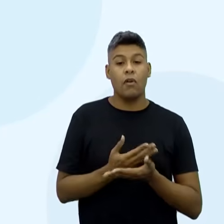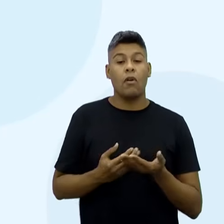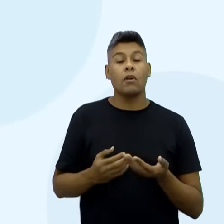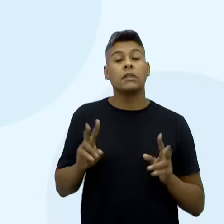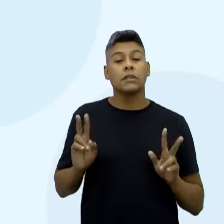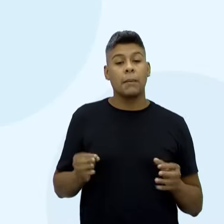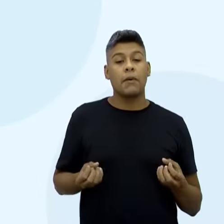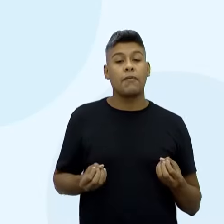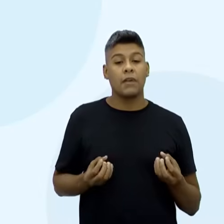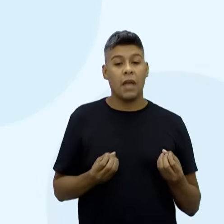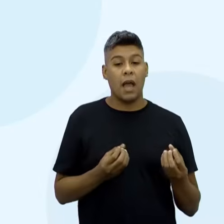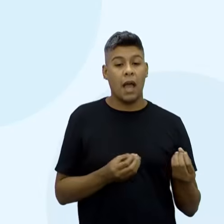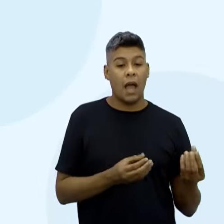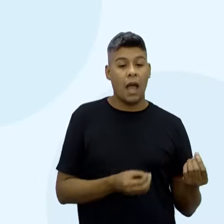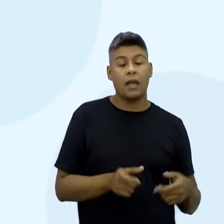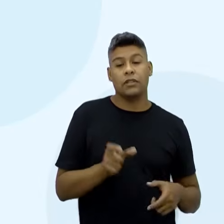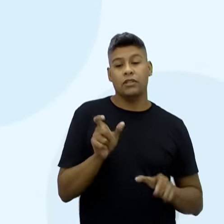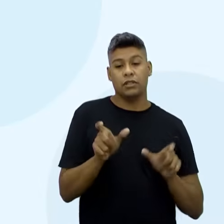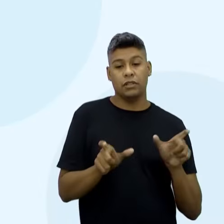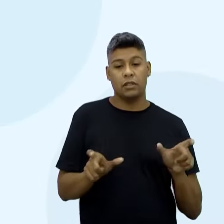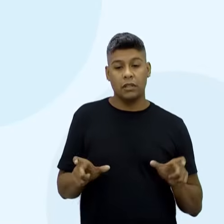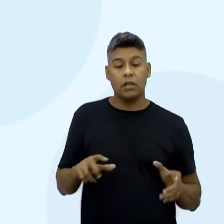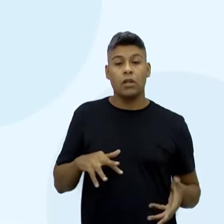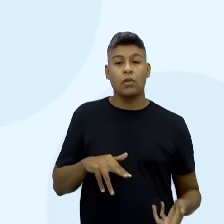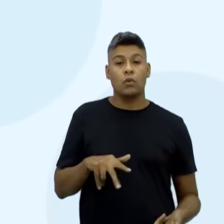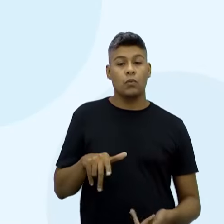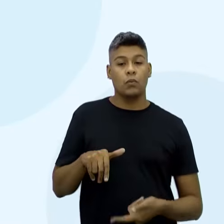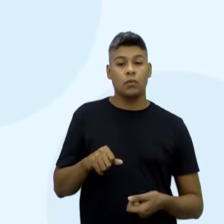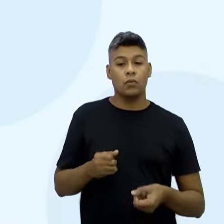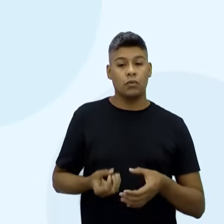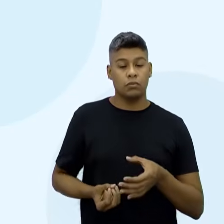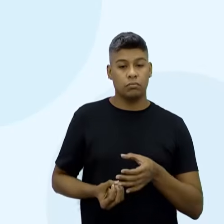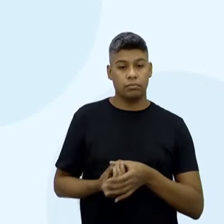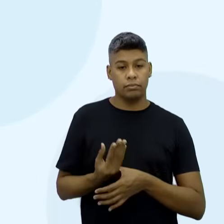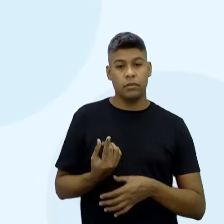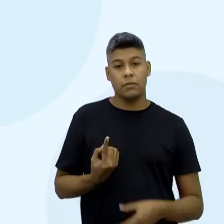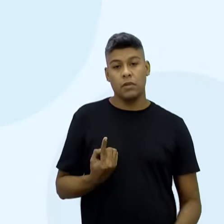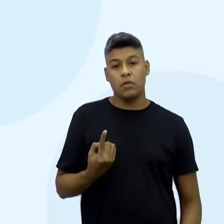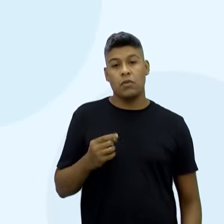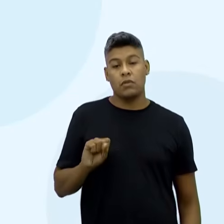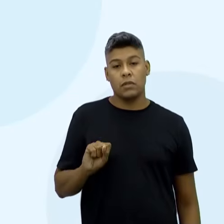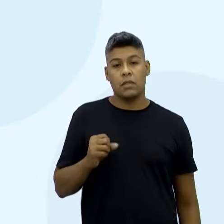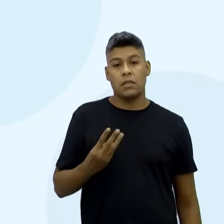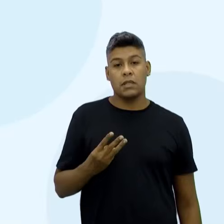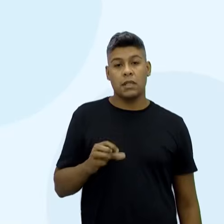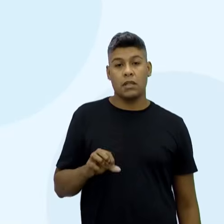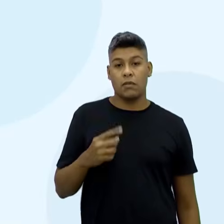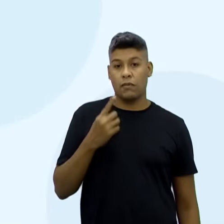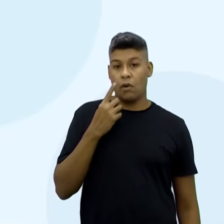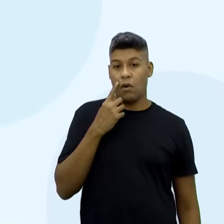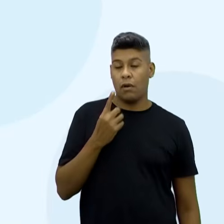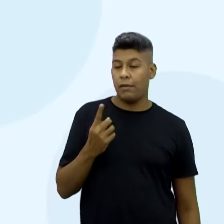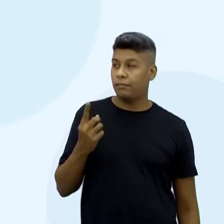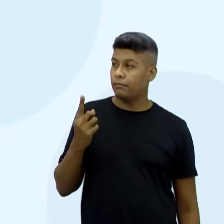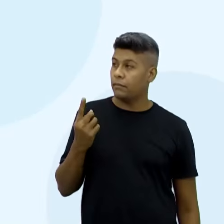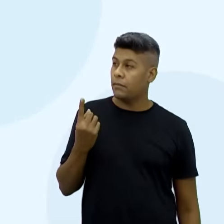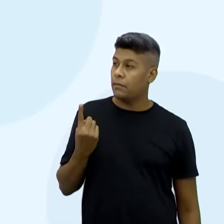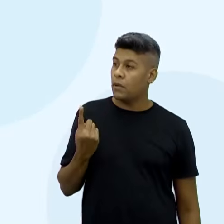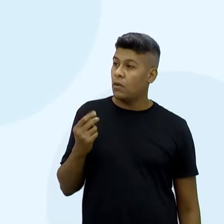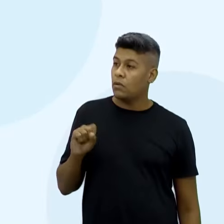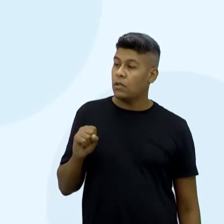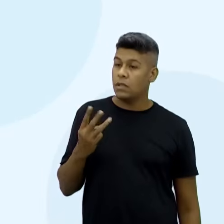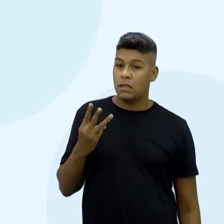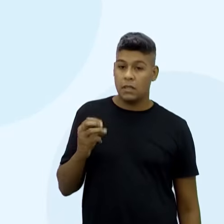Mundo. Esse livro, gente, foi publicado em 1839. Então, olha só, né, de